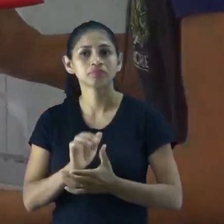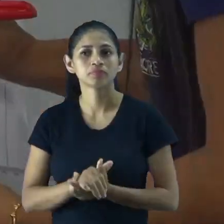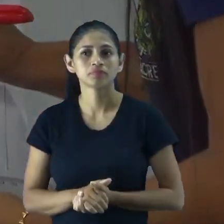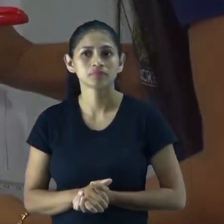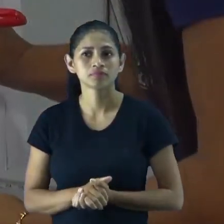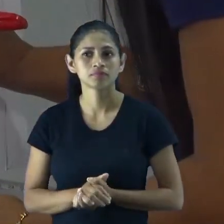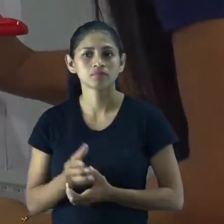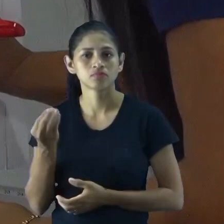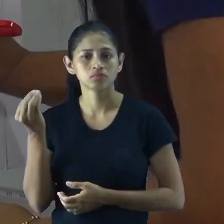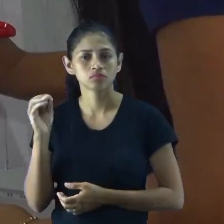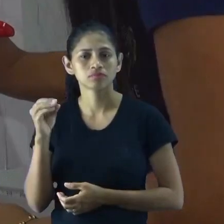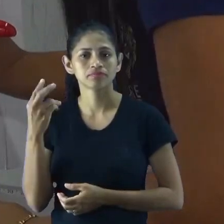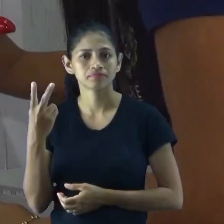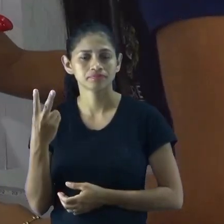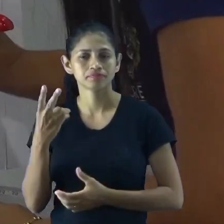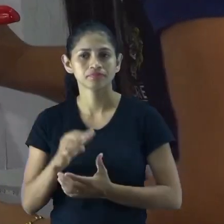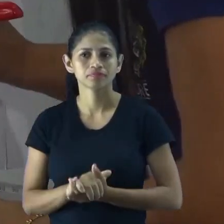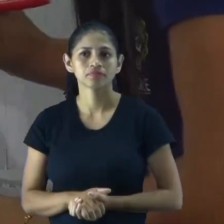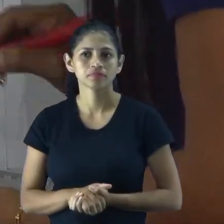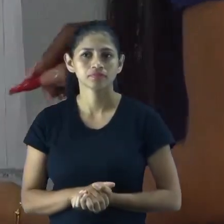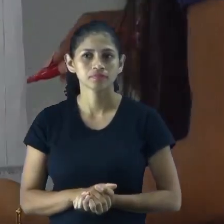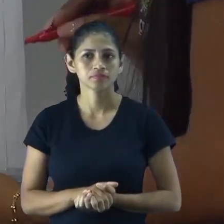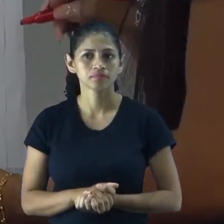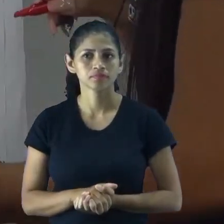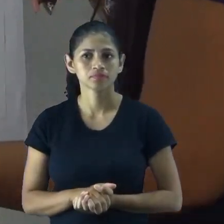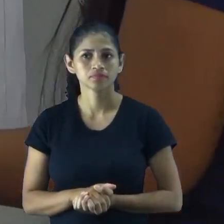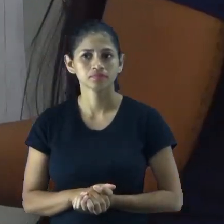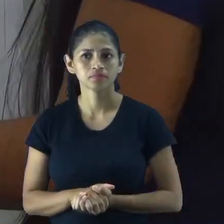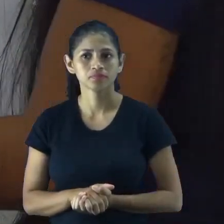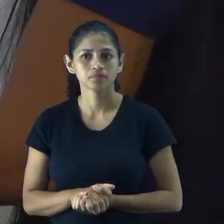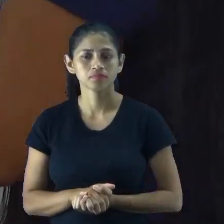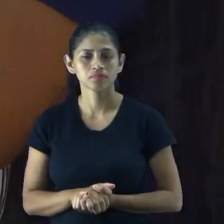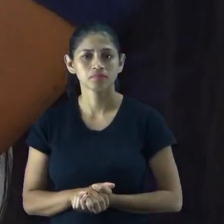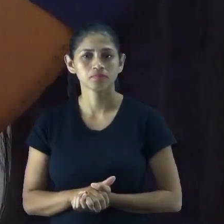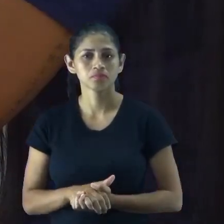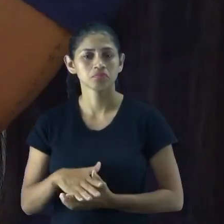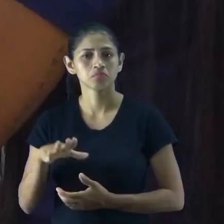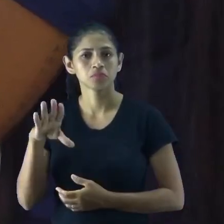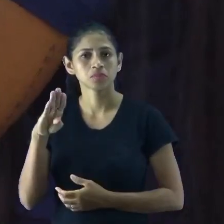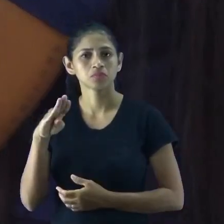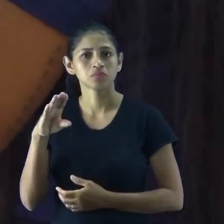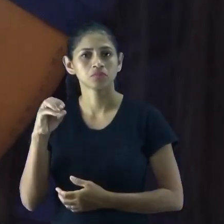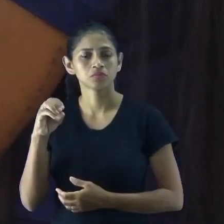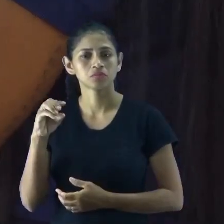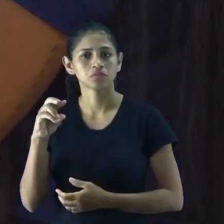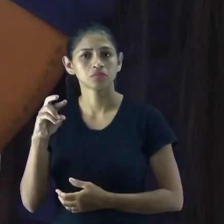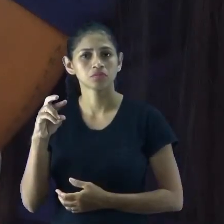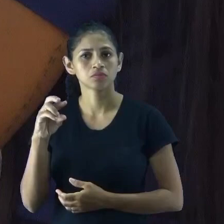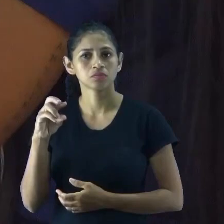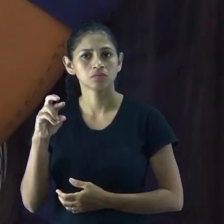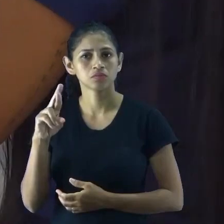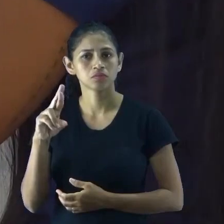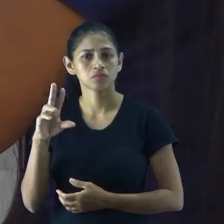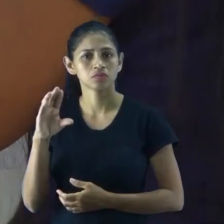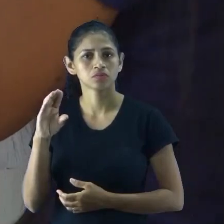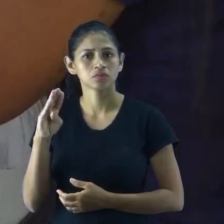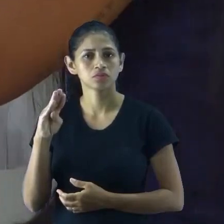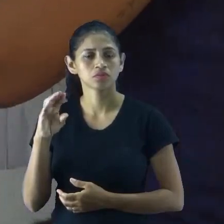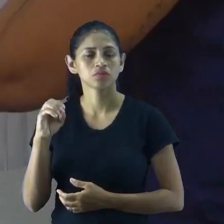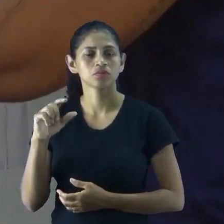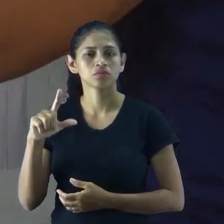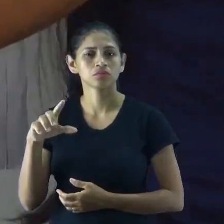indicando aí que nós temos dois cavalos né e a borboleta olha só a borboleta